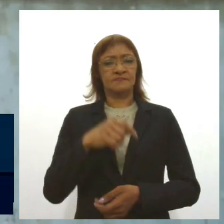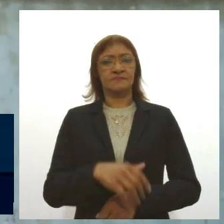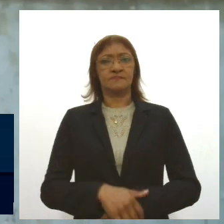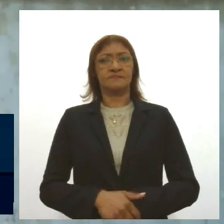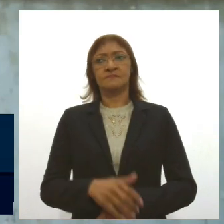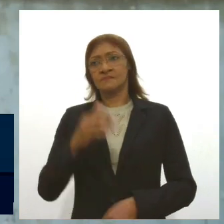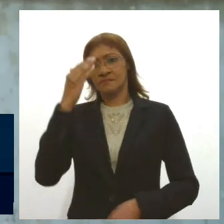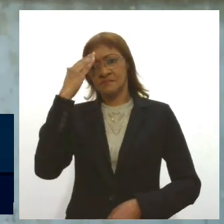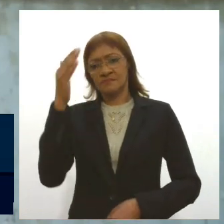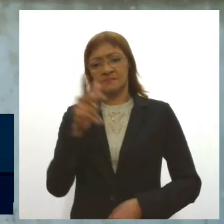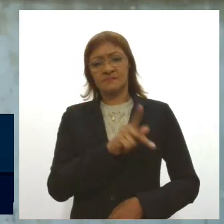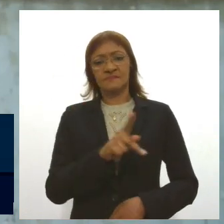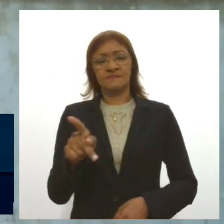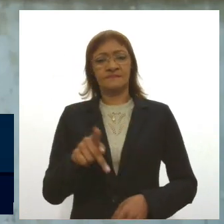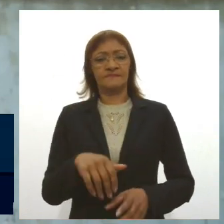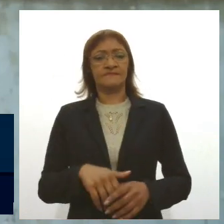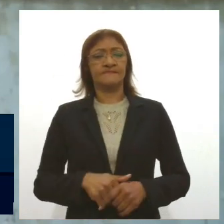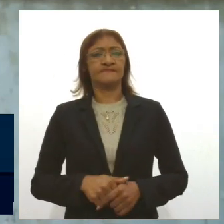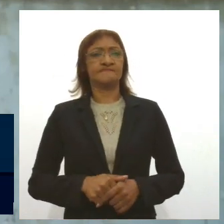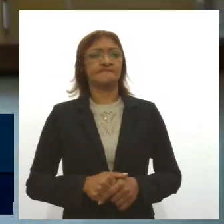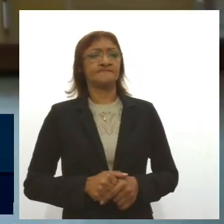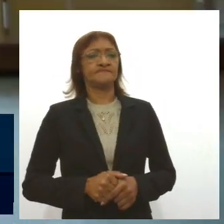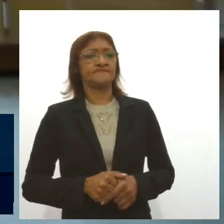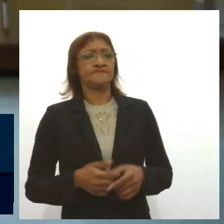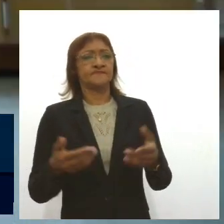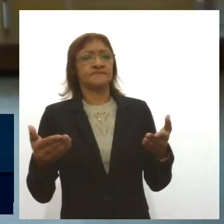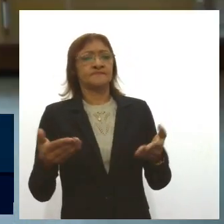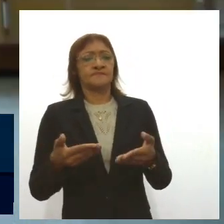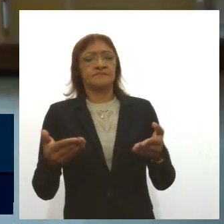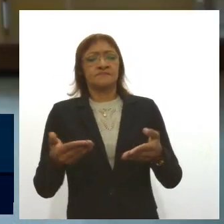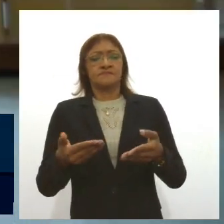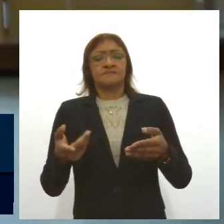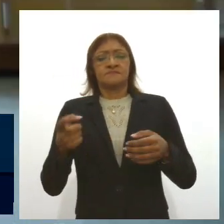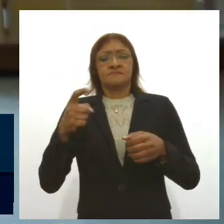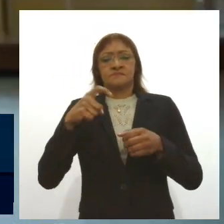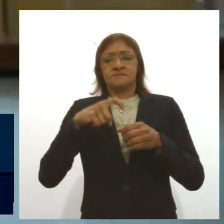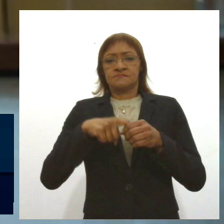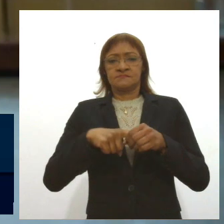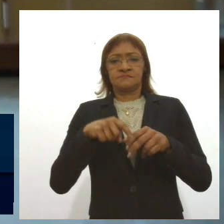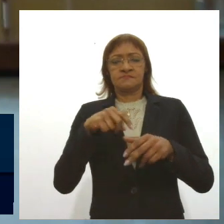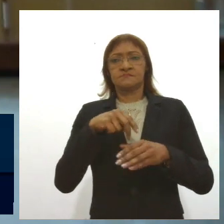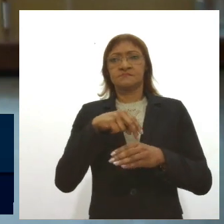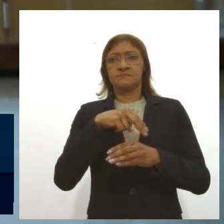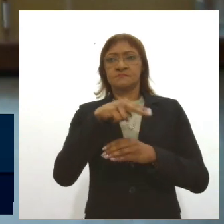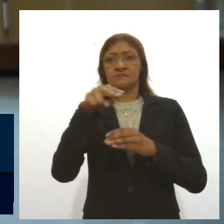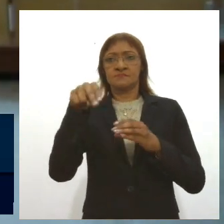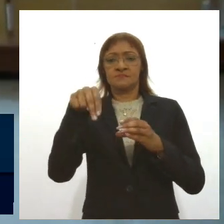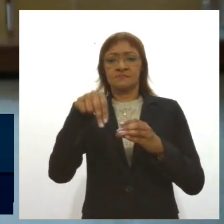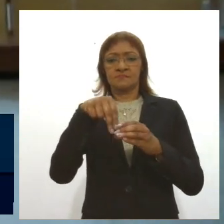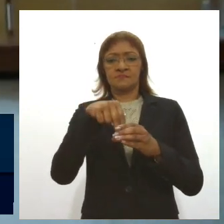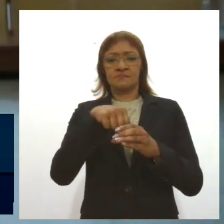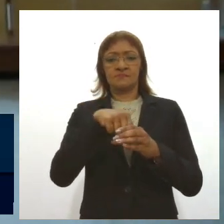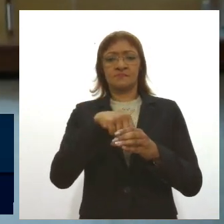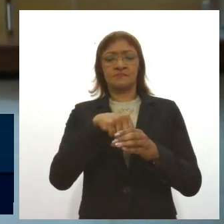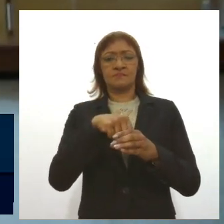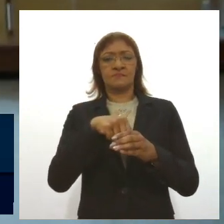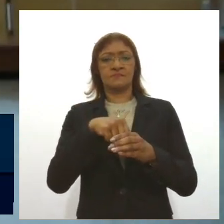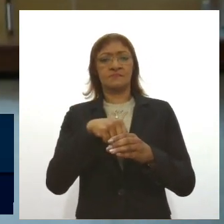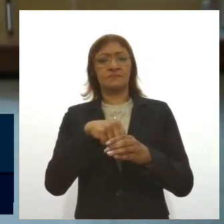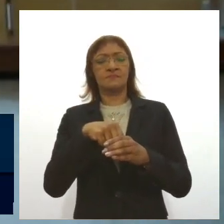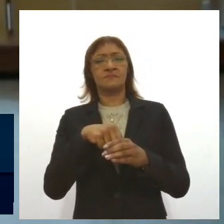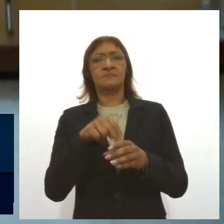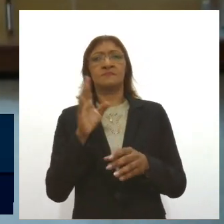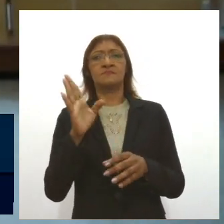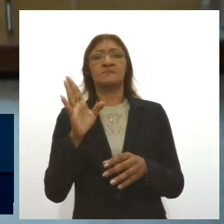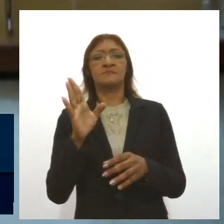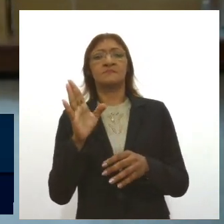Obrigado, senhor presidente. Retomo agora a tribuna, depois da manifestação, né, da palestra de Ailton Rocha, na